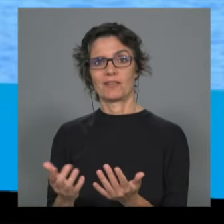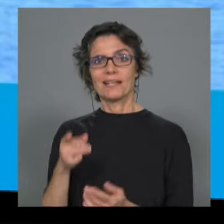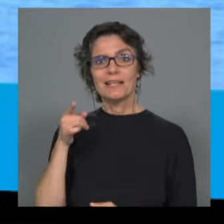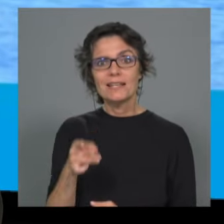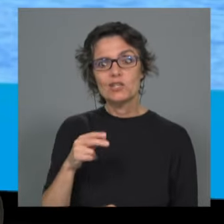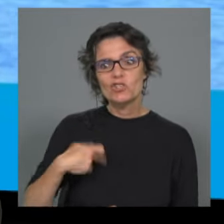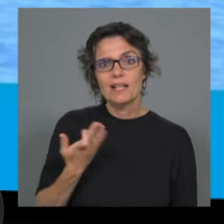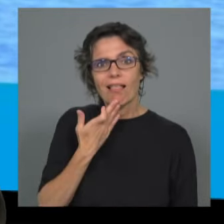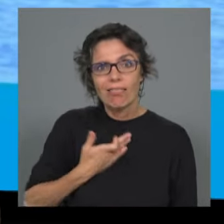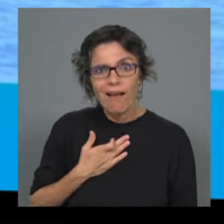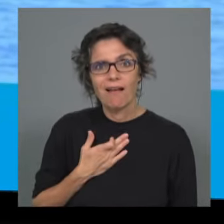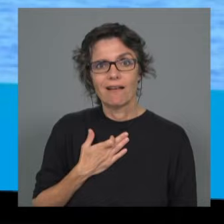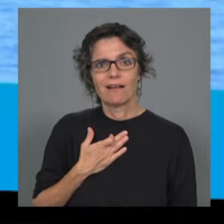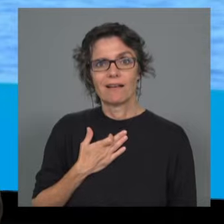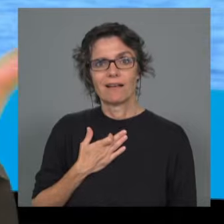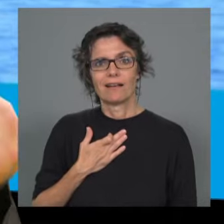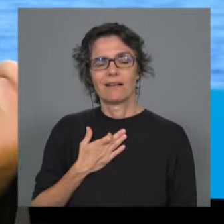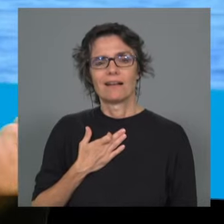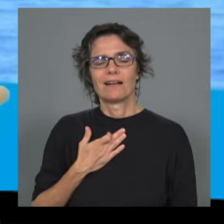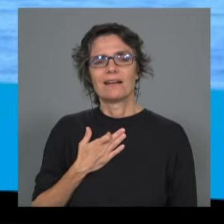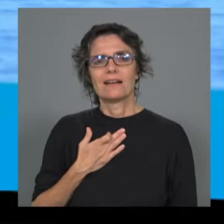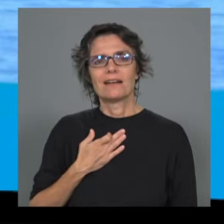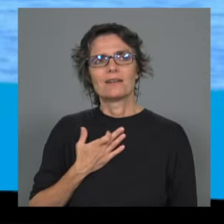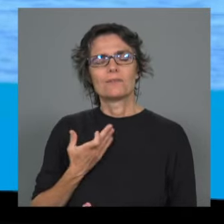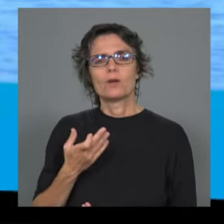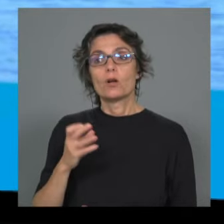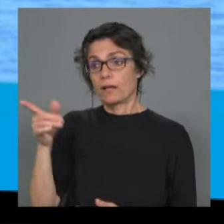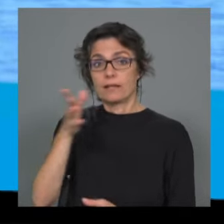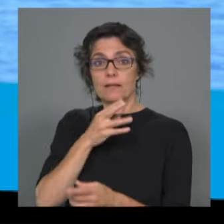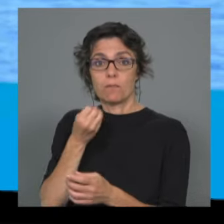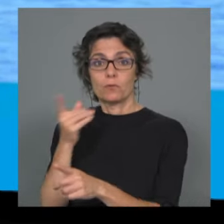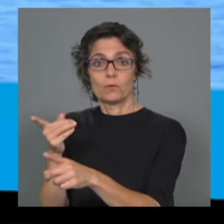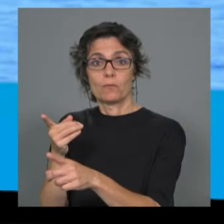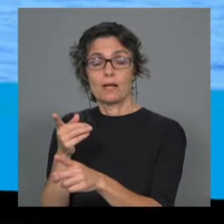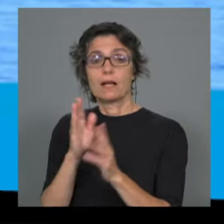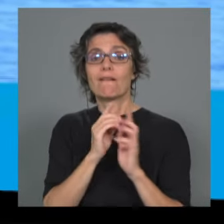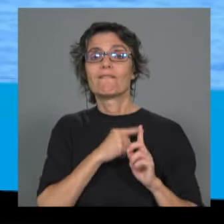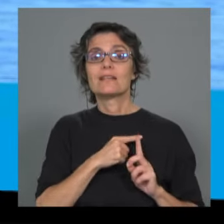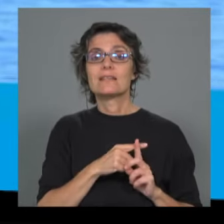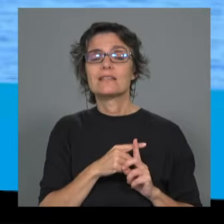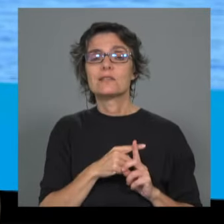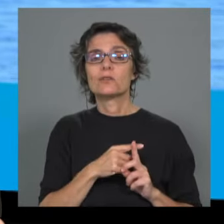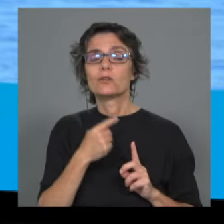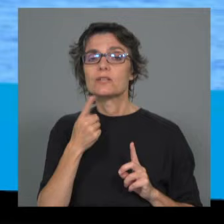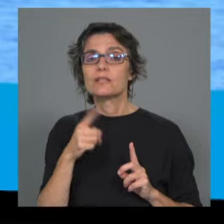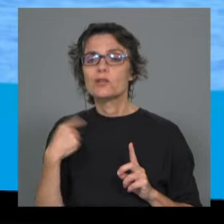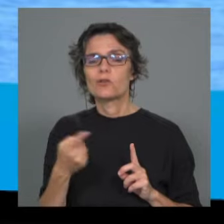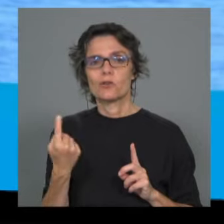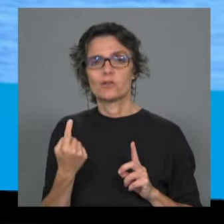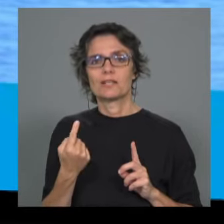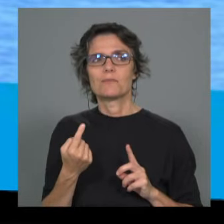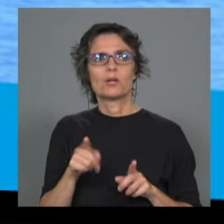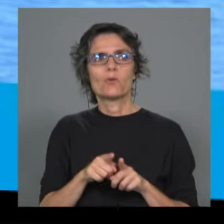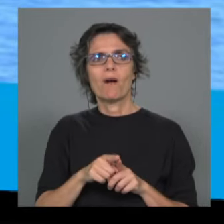quem possamos contar e etc. Tal como o Sérgio dizia, São Francisco ouvia-nos a ser mães uns dos outros. E de